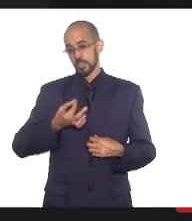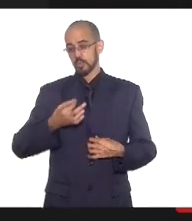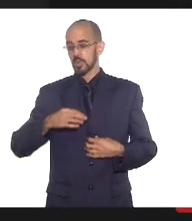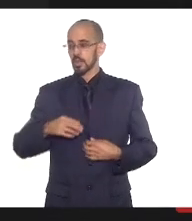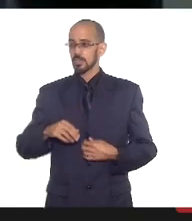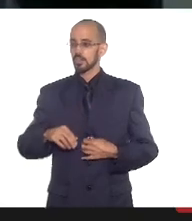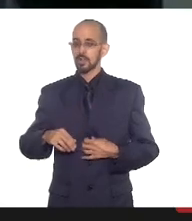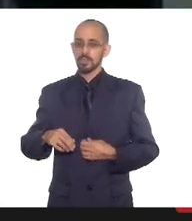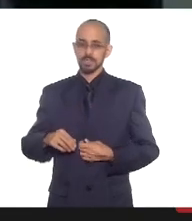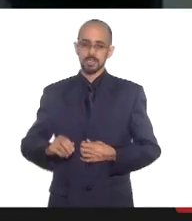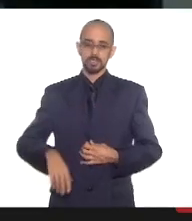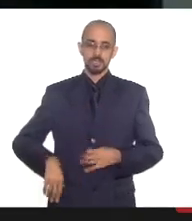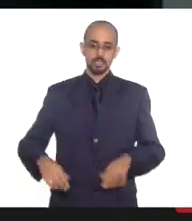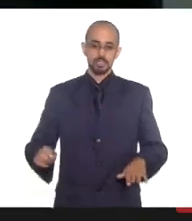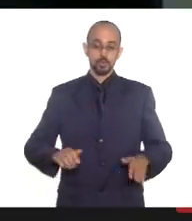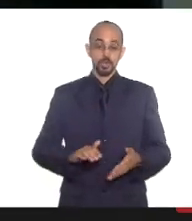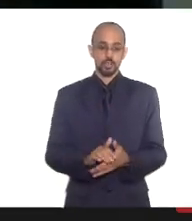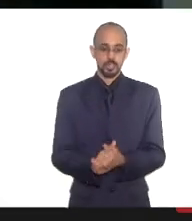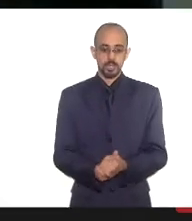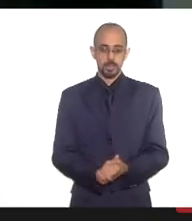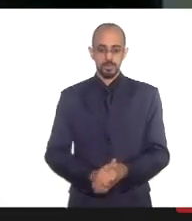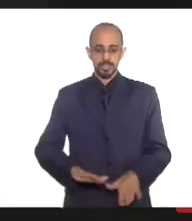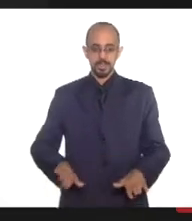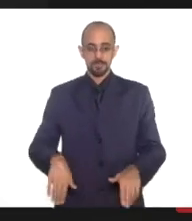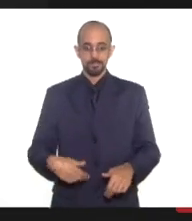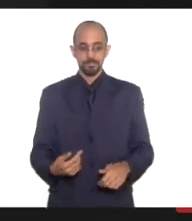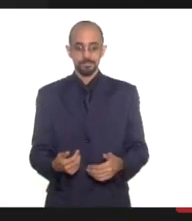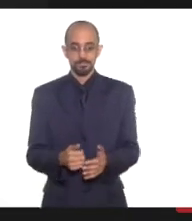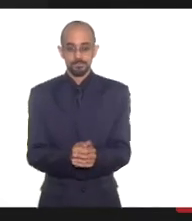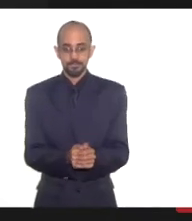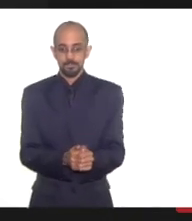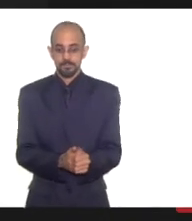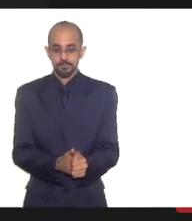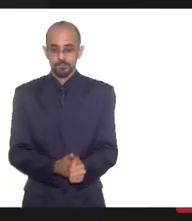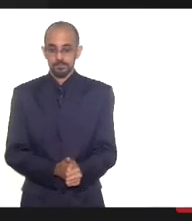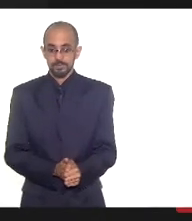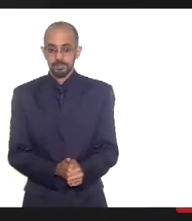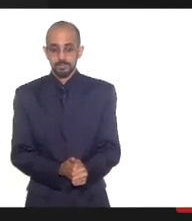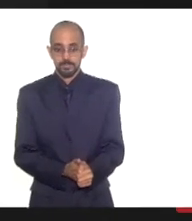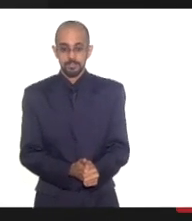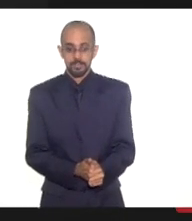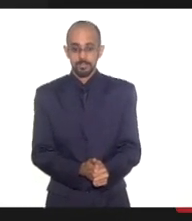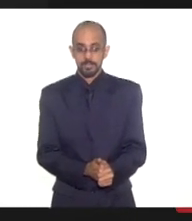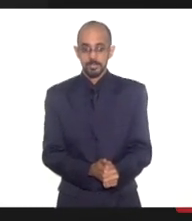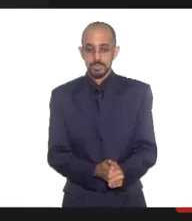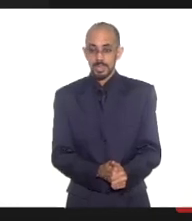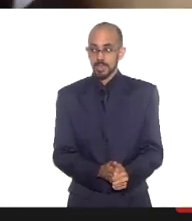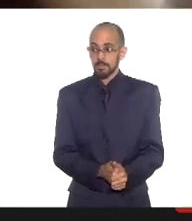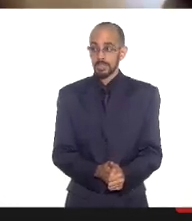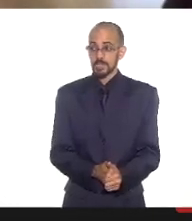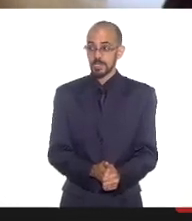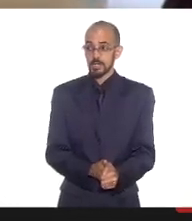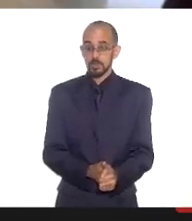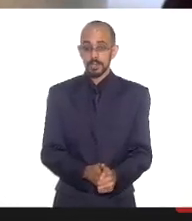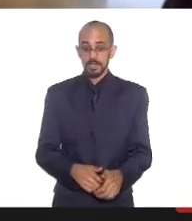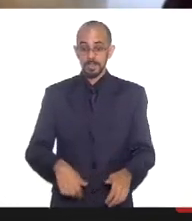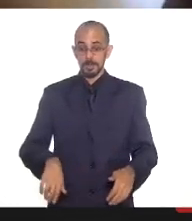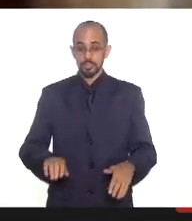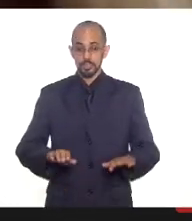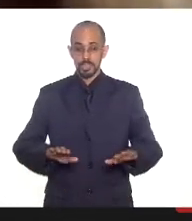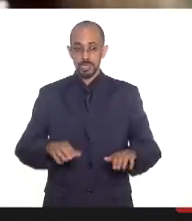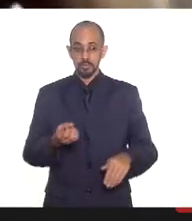obrigada doutora Deise Doutor da Zaga por favor e é boa tarde